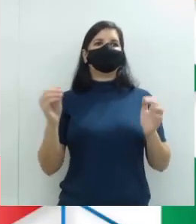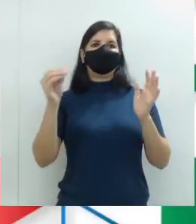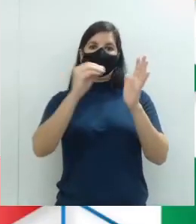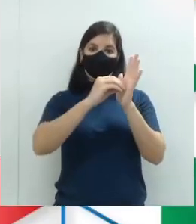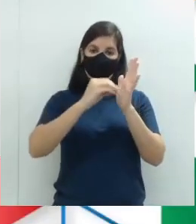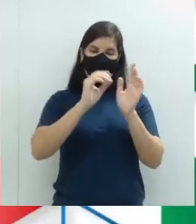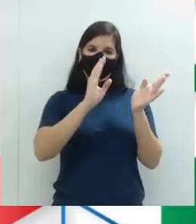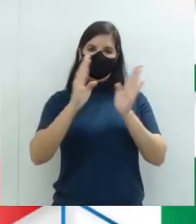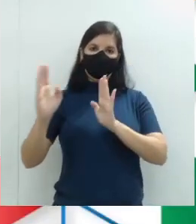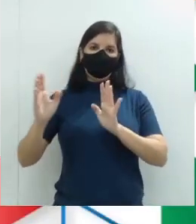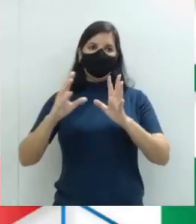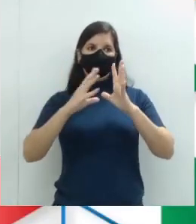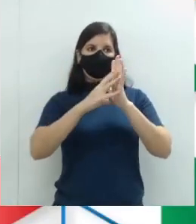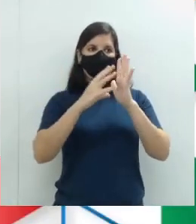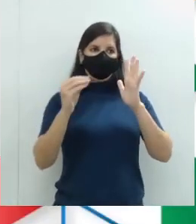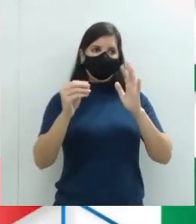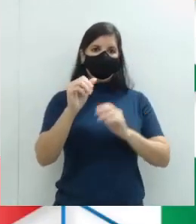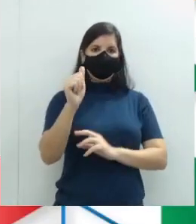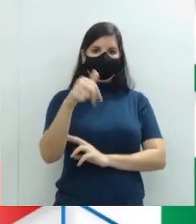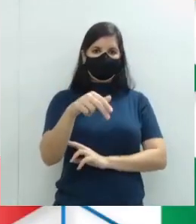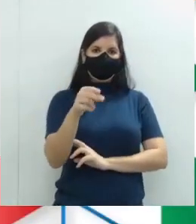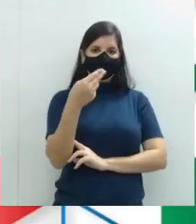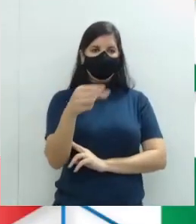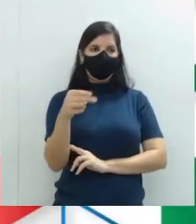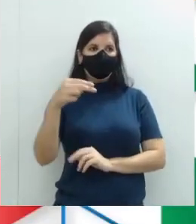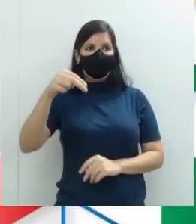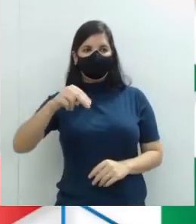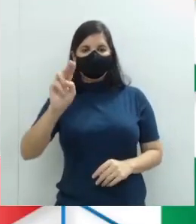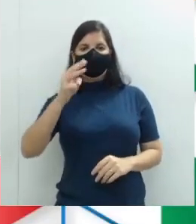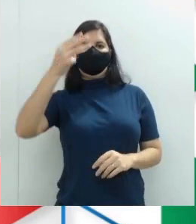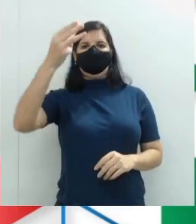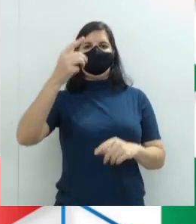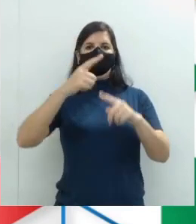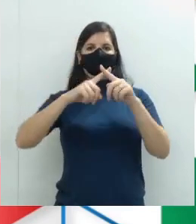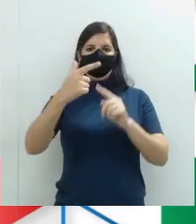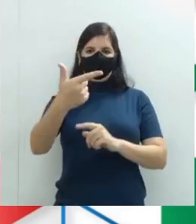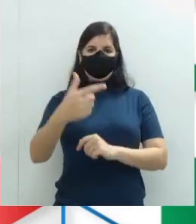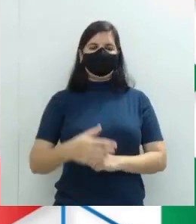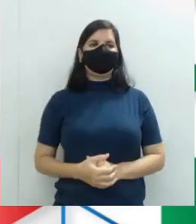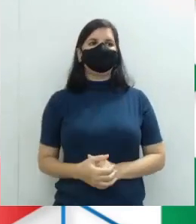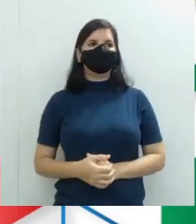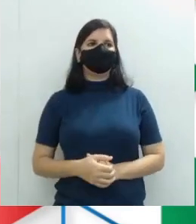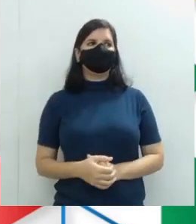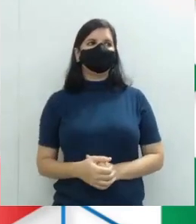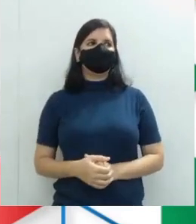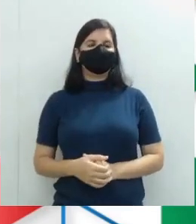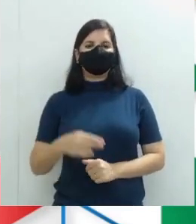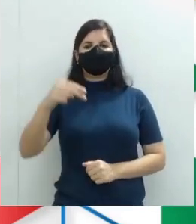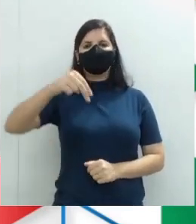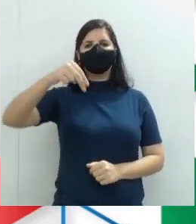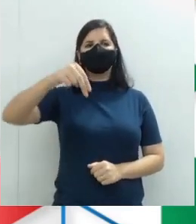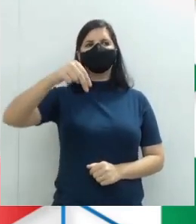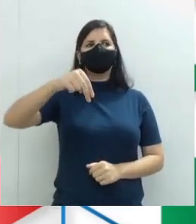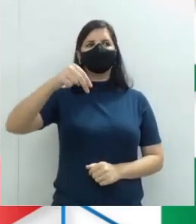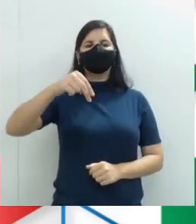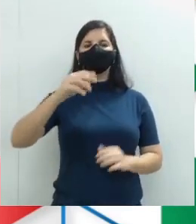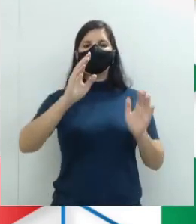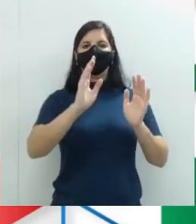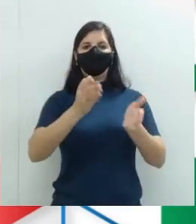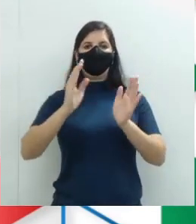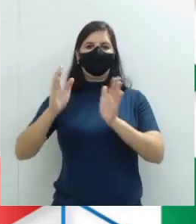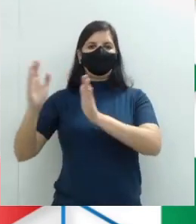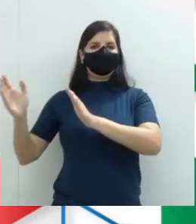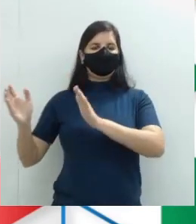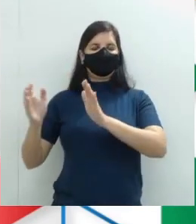seguinte forma. Vem aí, ó. AN é igual a N menos 3 vezes 2. Ora, quando o N for a ordem, é